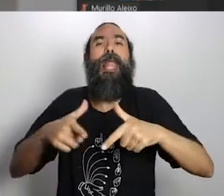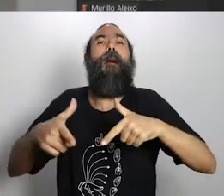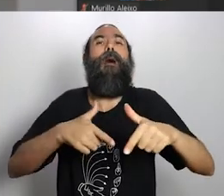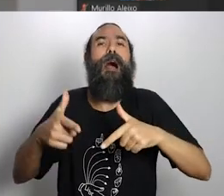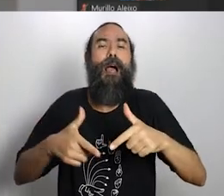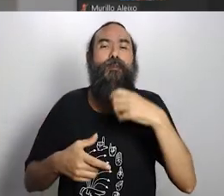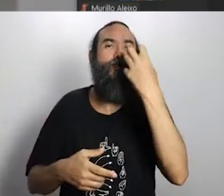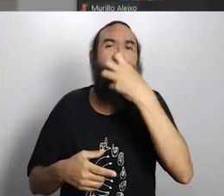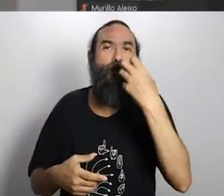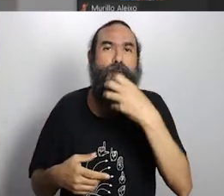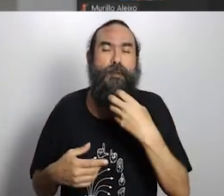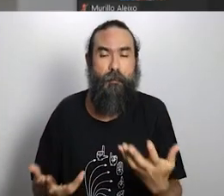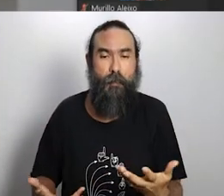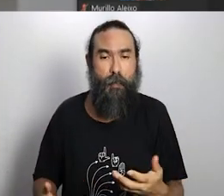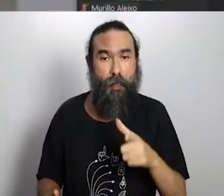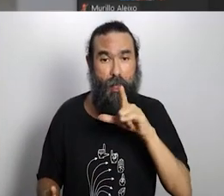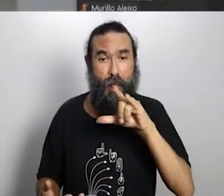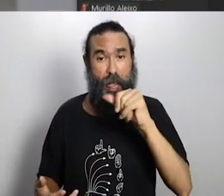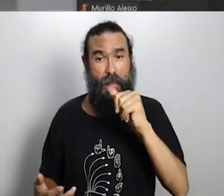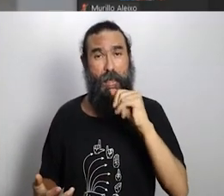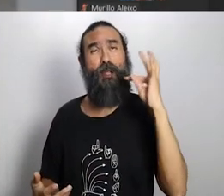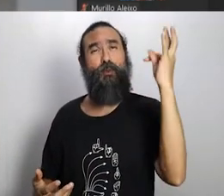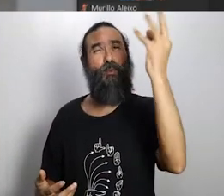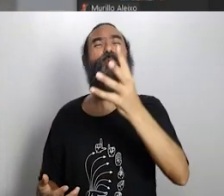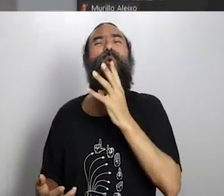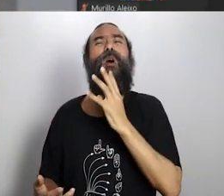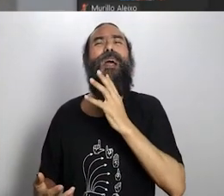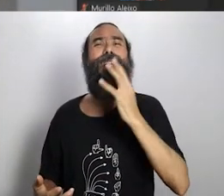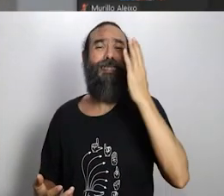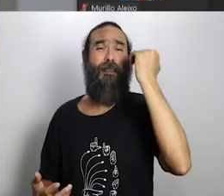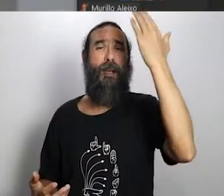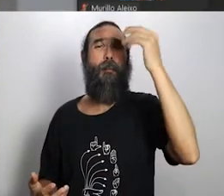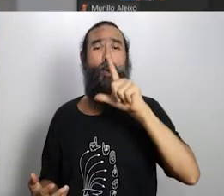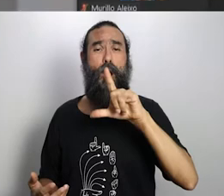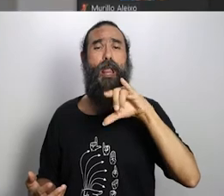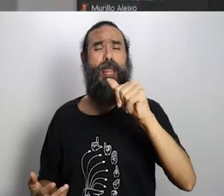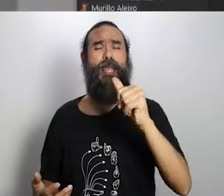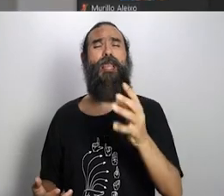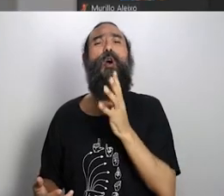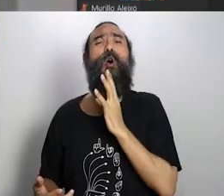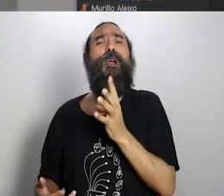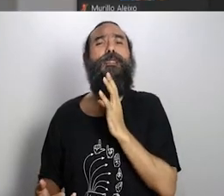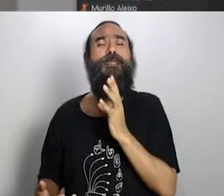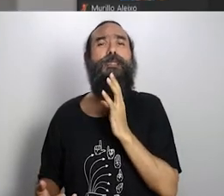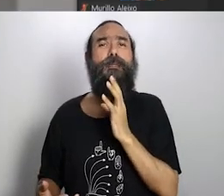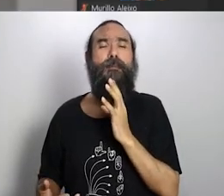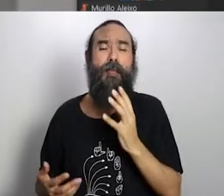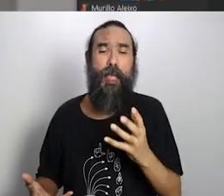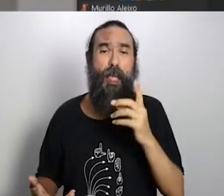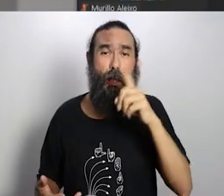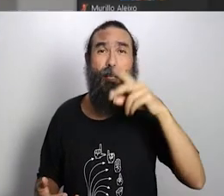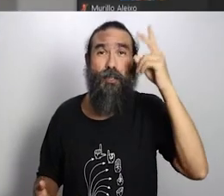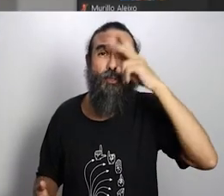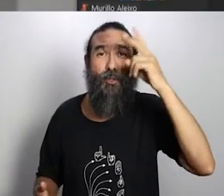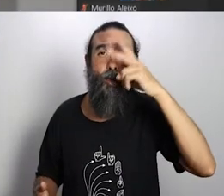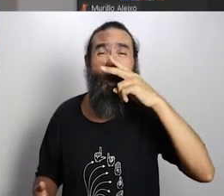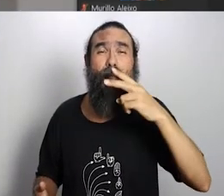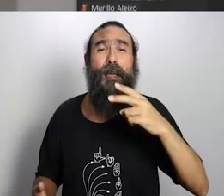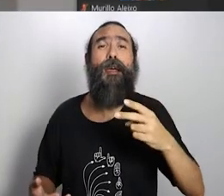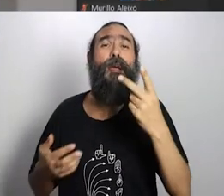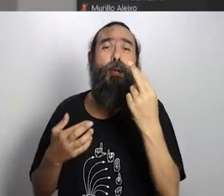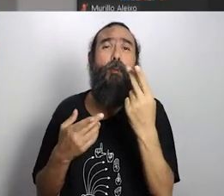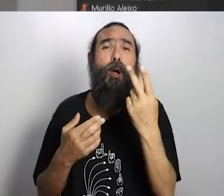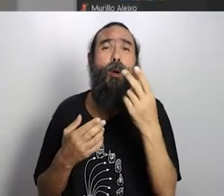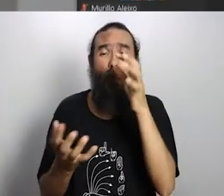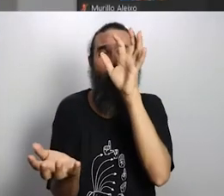uma história comum ao estado de Pernambuco, que em algum momento você falou sobre a maneira que os